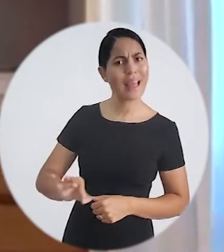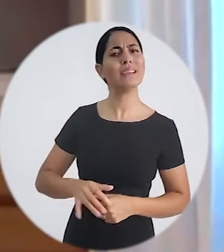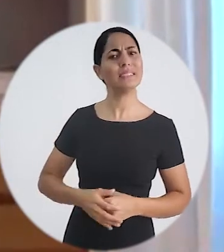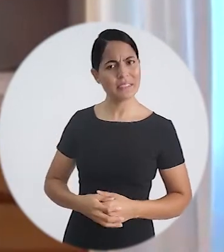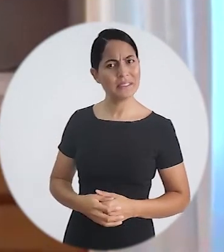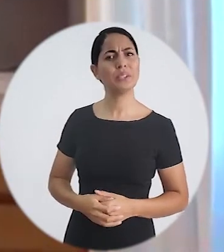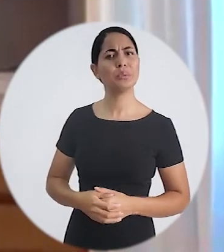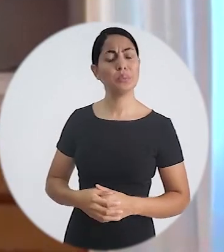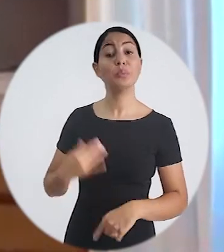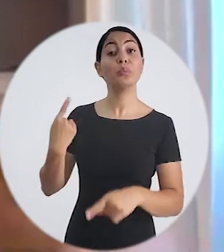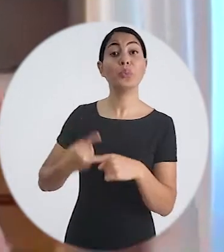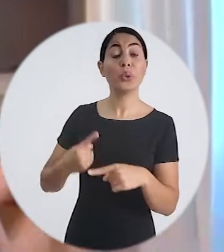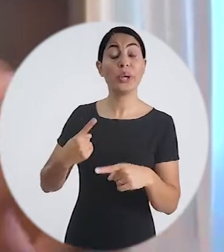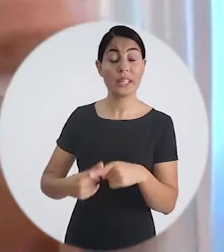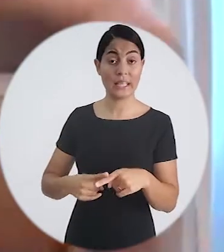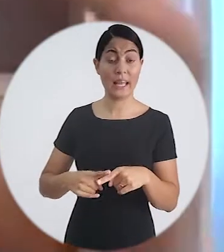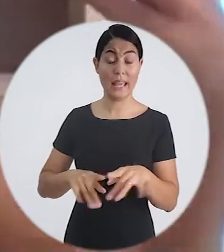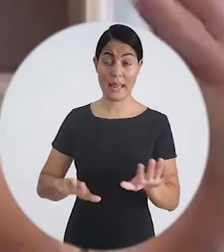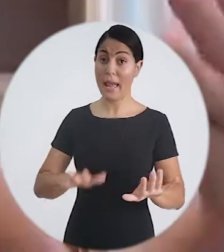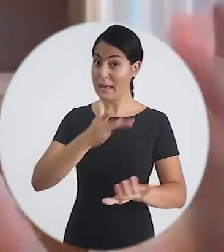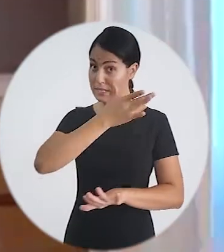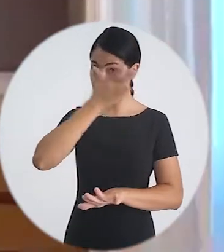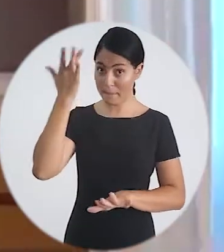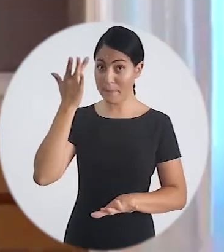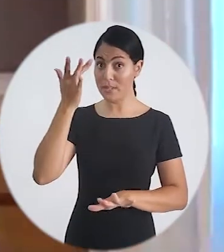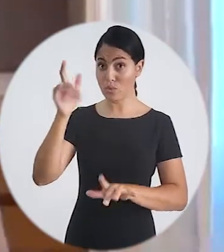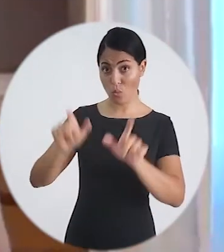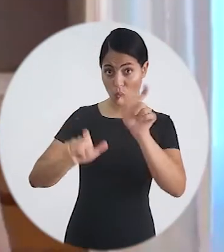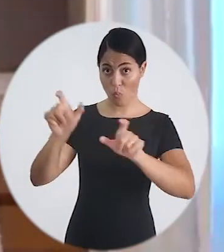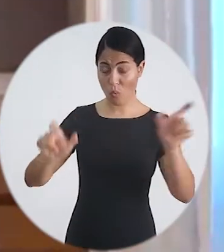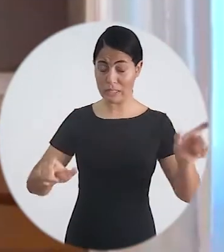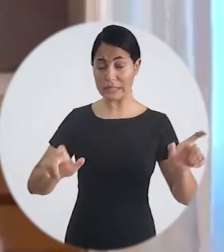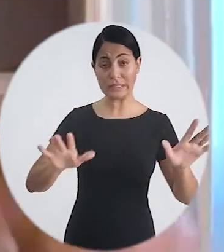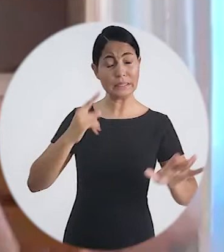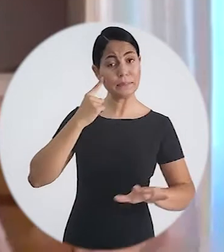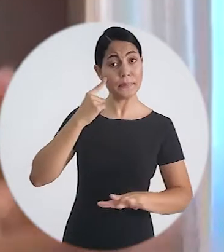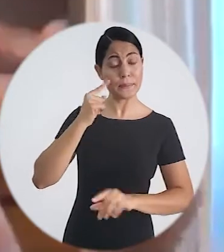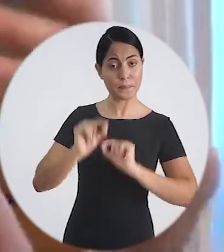muito comum, né, que as pessoas tenham a ideia de